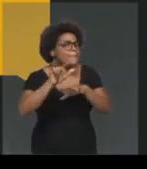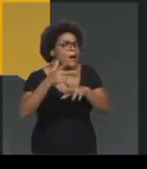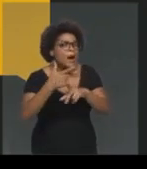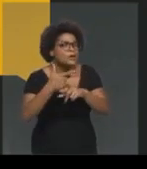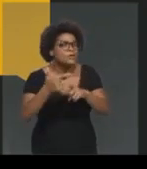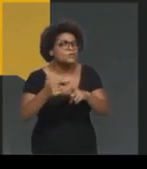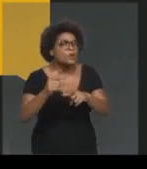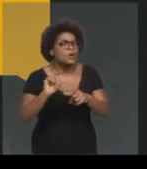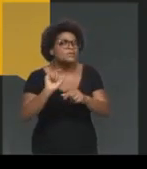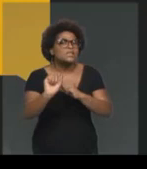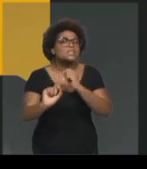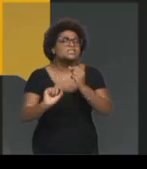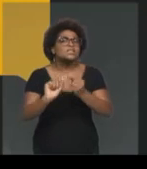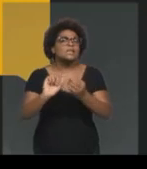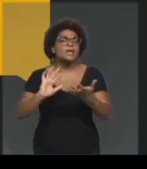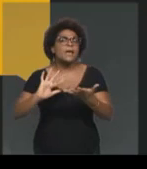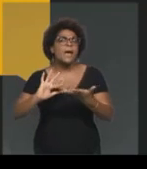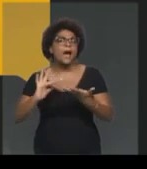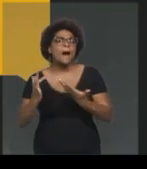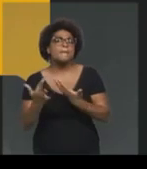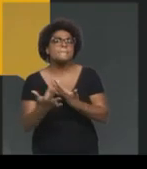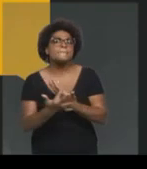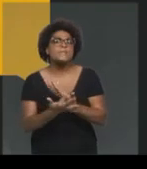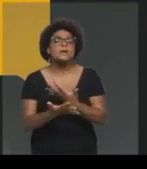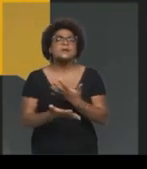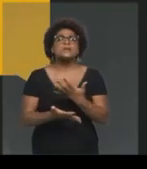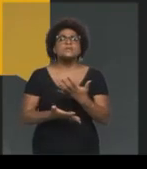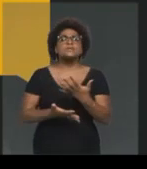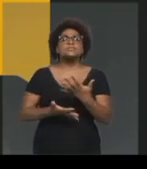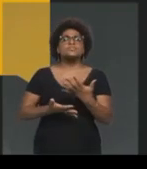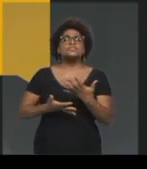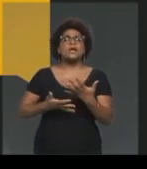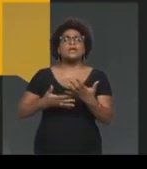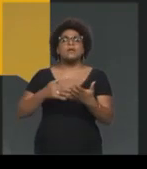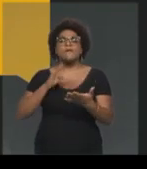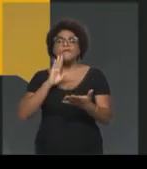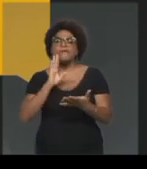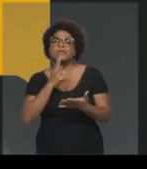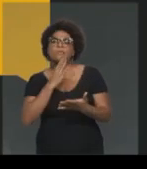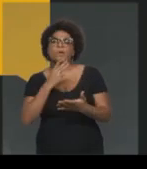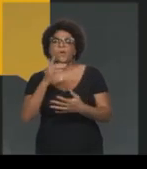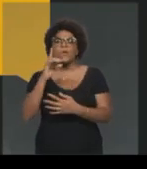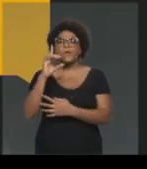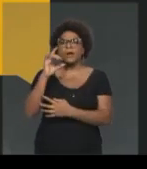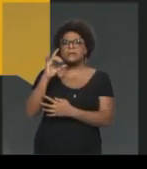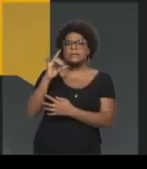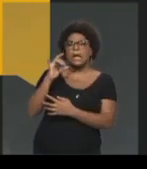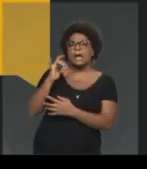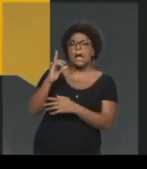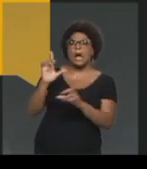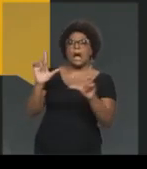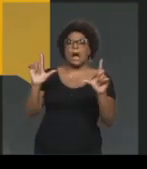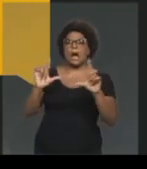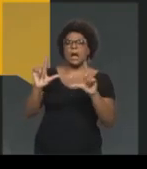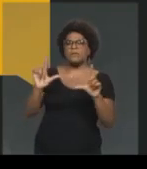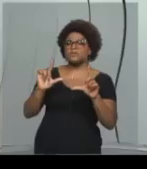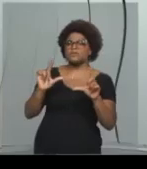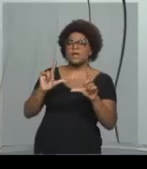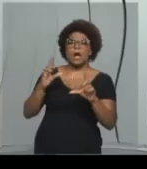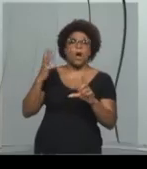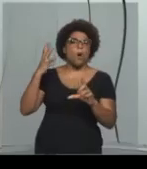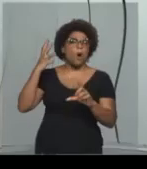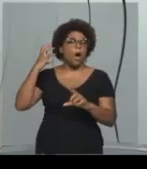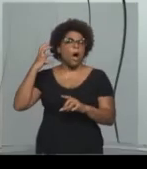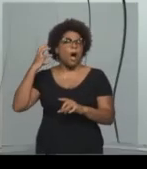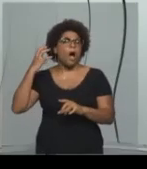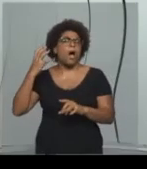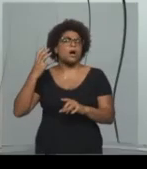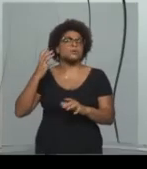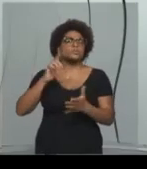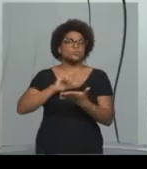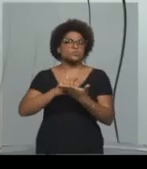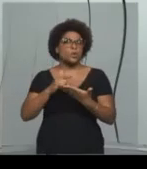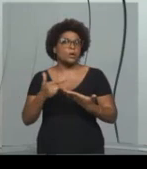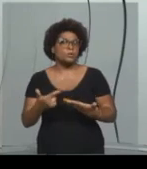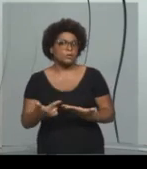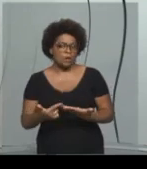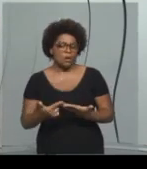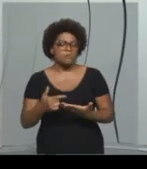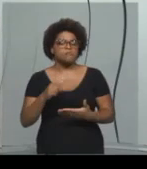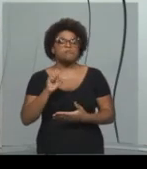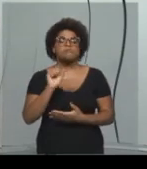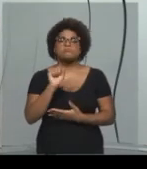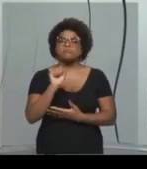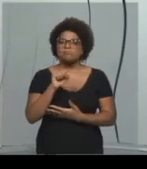seja redes sociais, seja canais de televisão, jornal, rádio, etc., têm sido utilizados